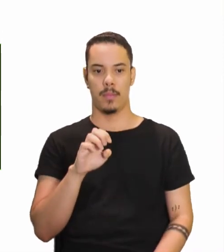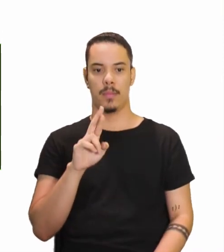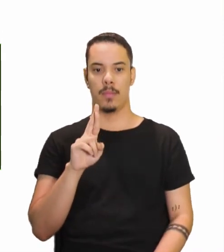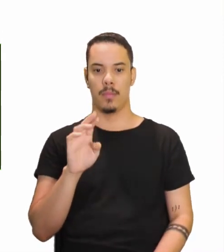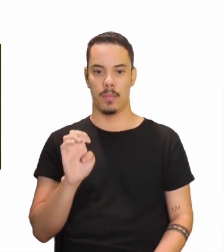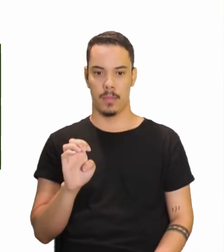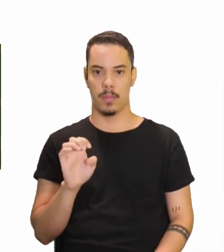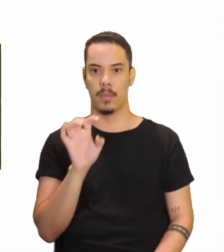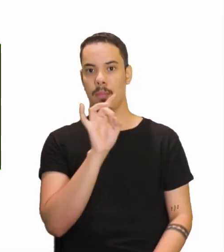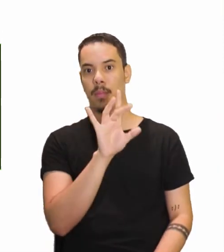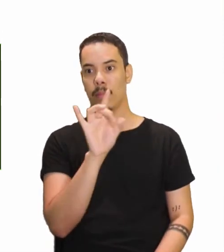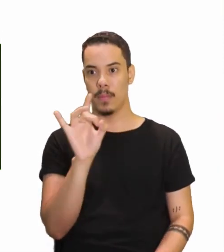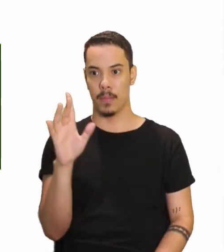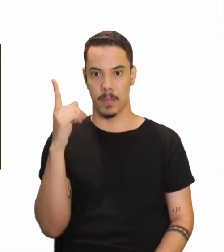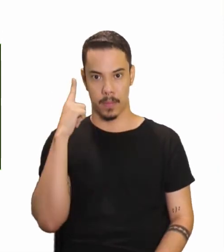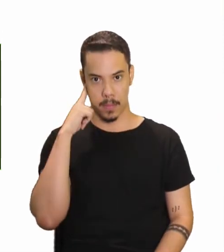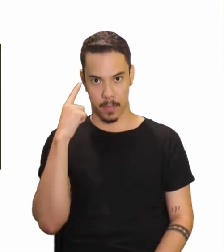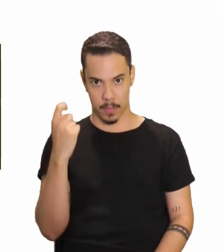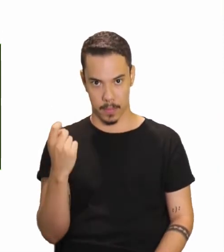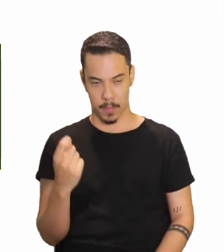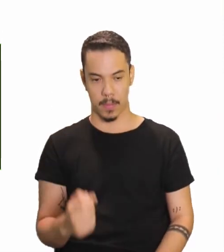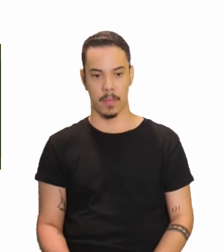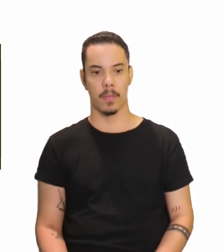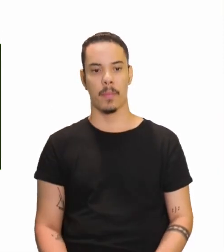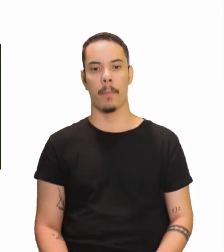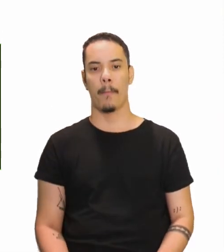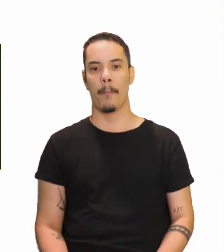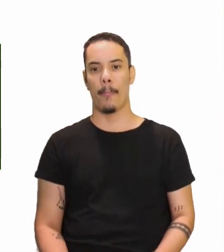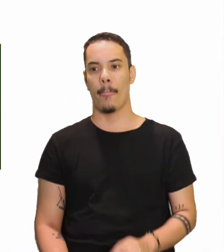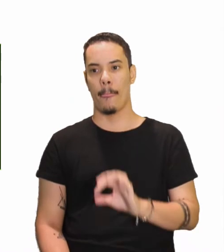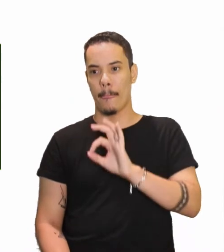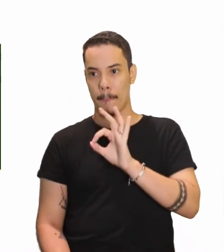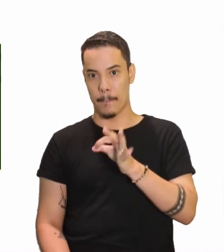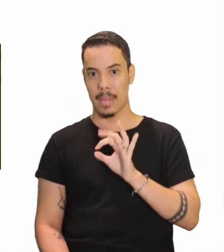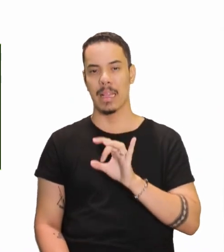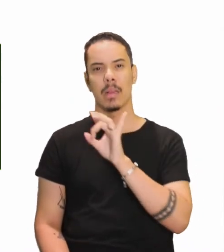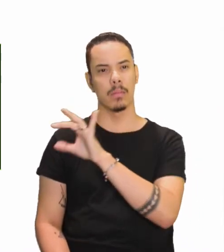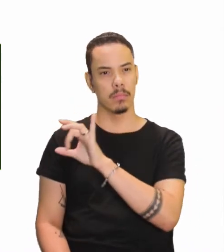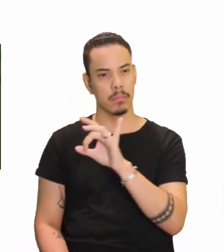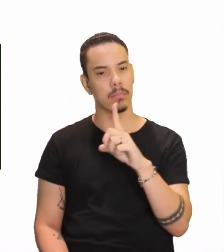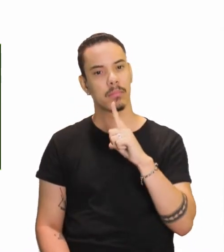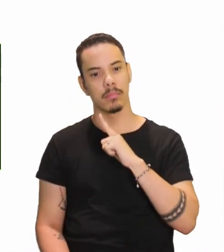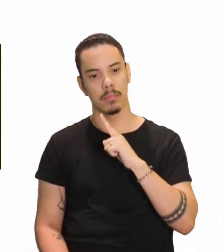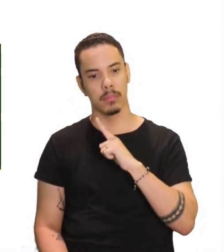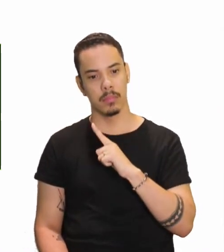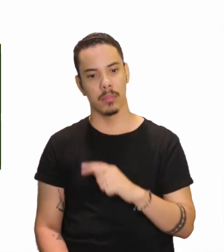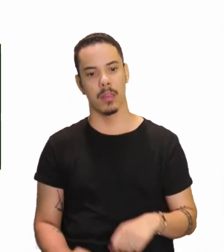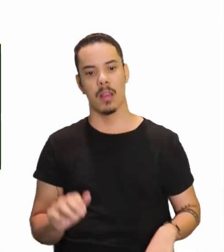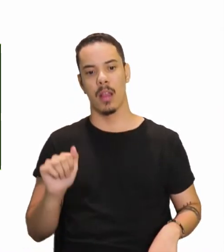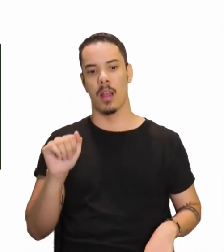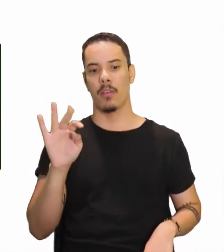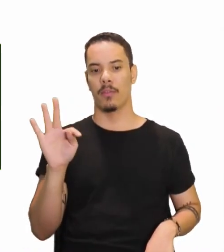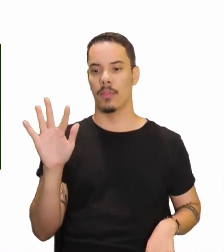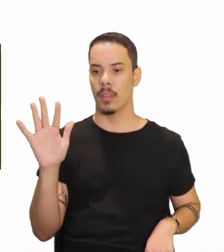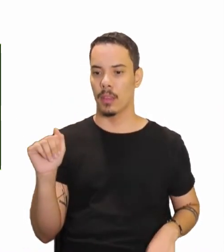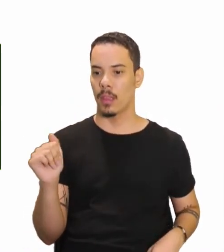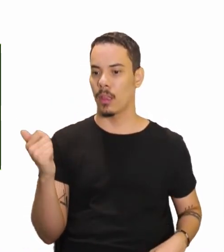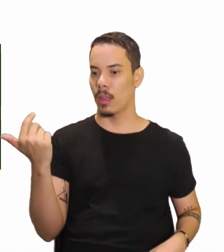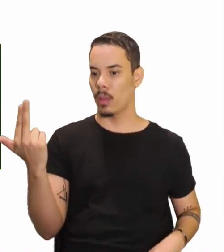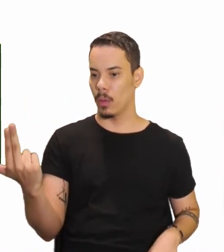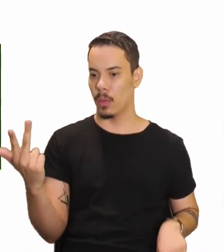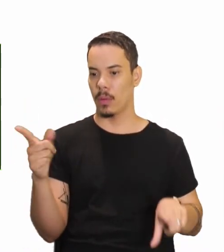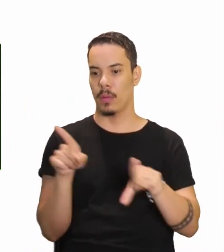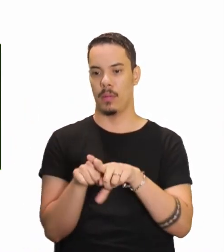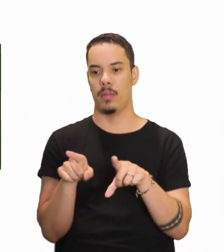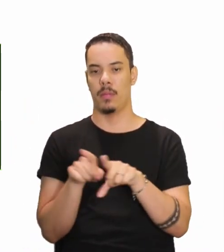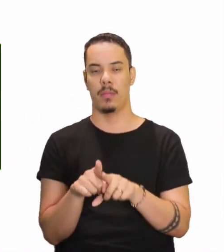do L, do M e do A. Cada um com seu som. Afta, a mesma coisa.